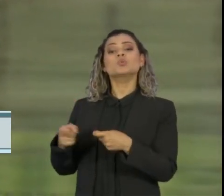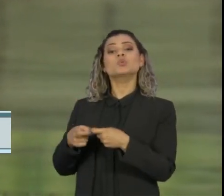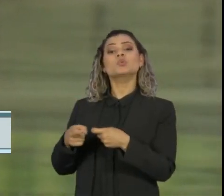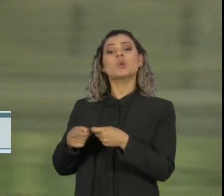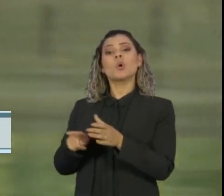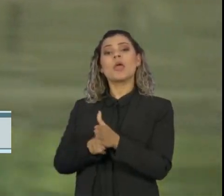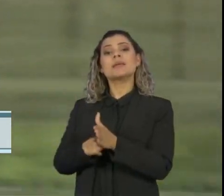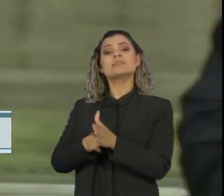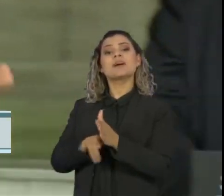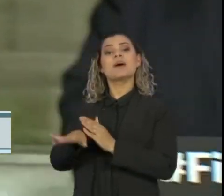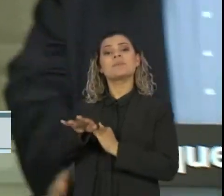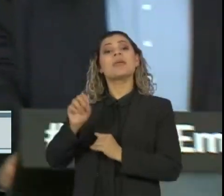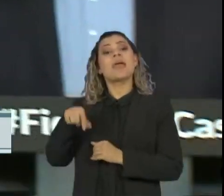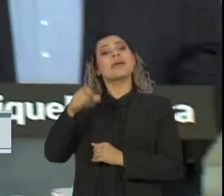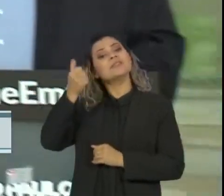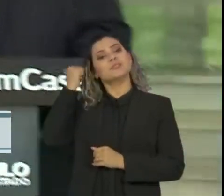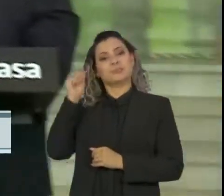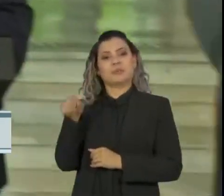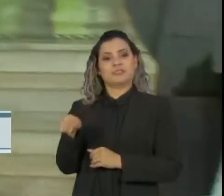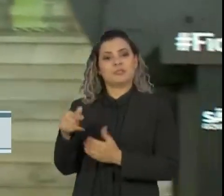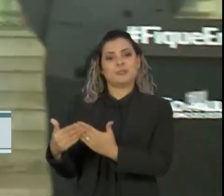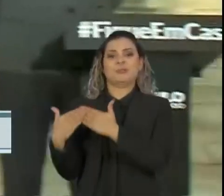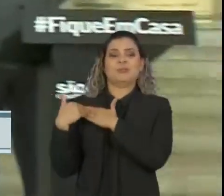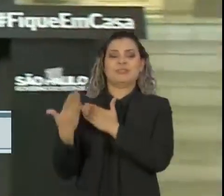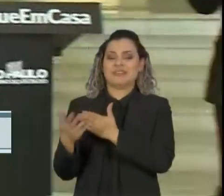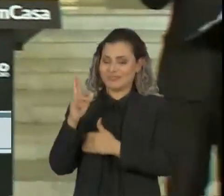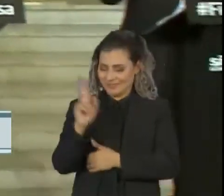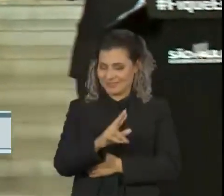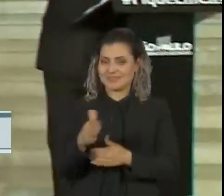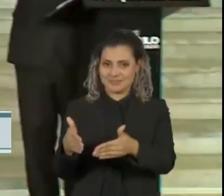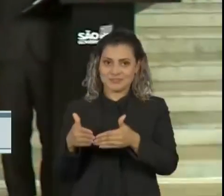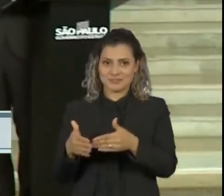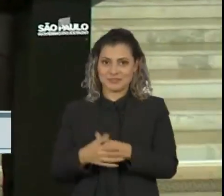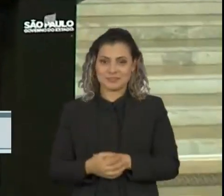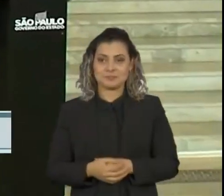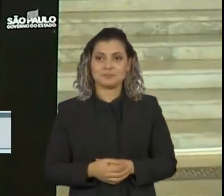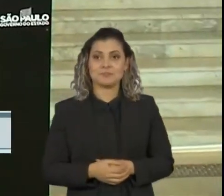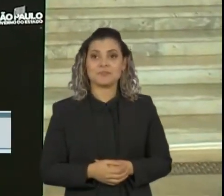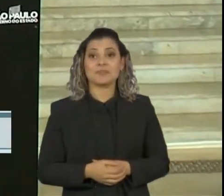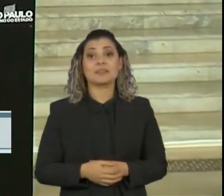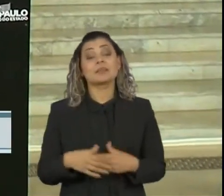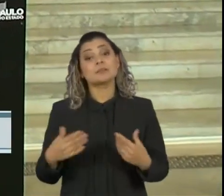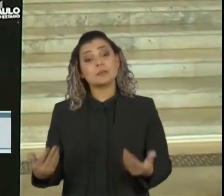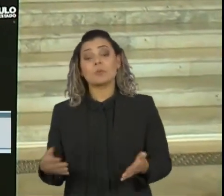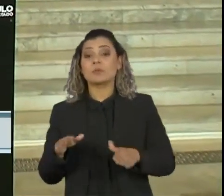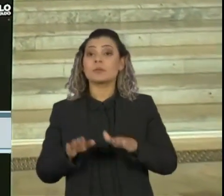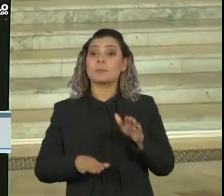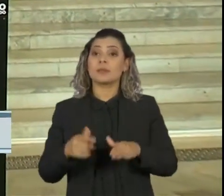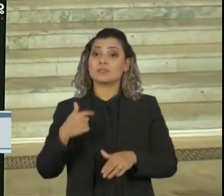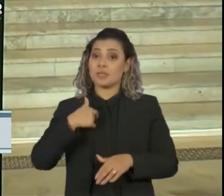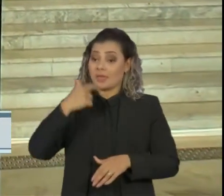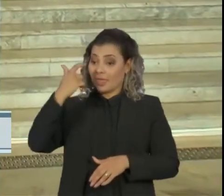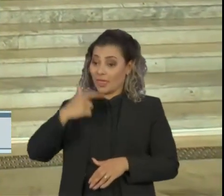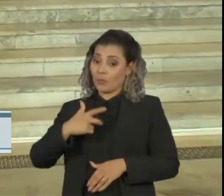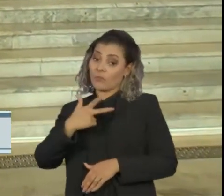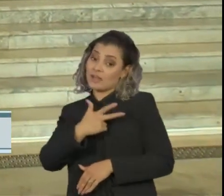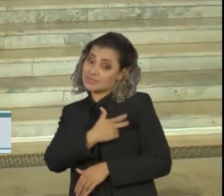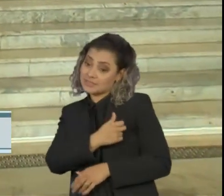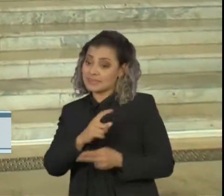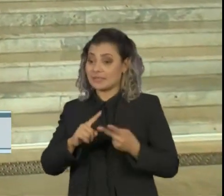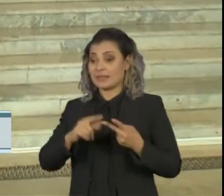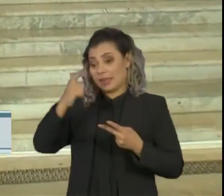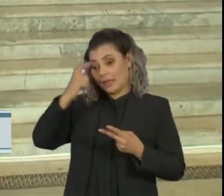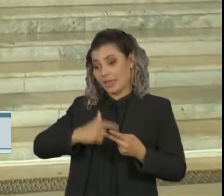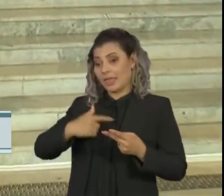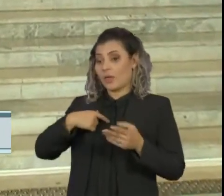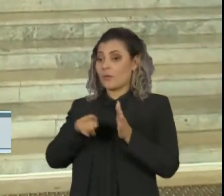para responder a sua pergunta. Dimas. Governador, às vezes eu sou teste vacina, às vezes eu sou teste...